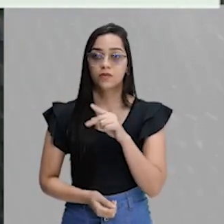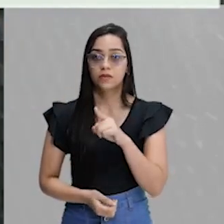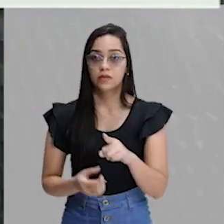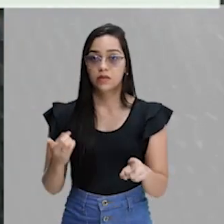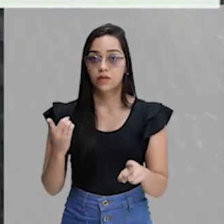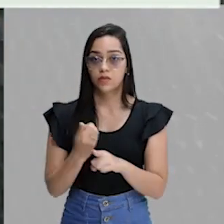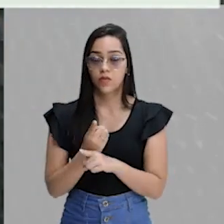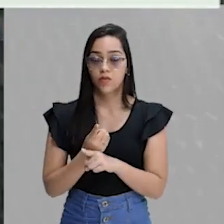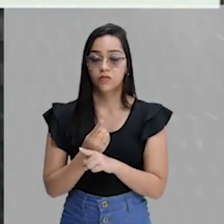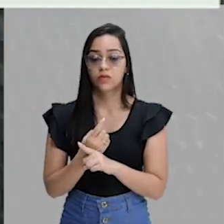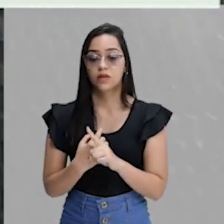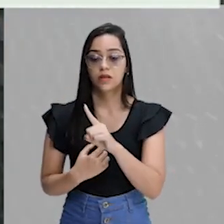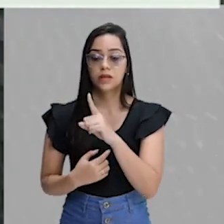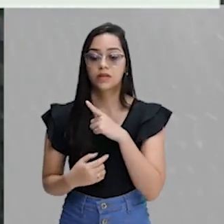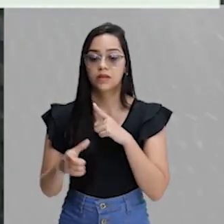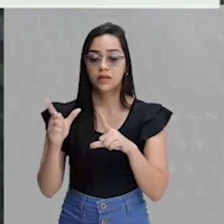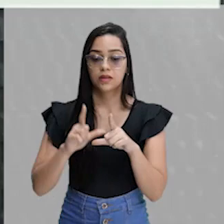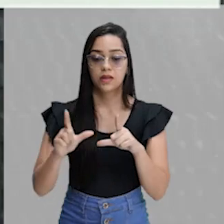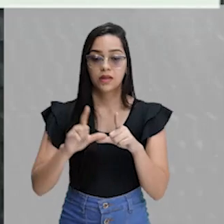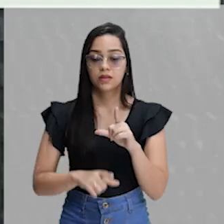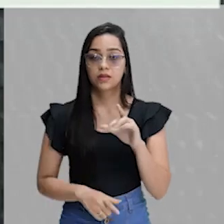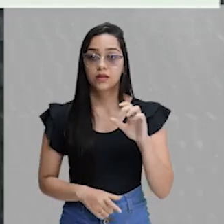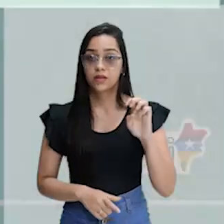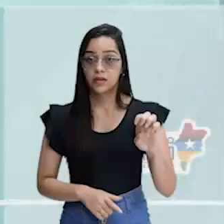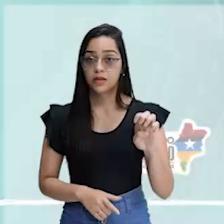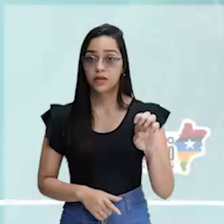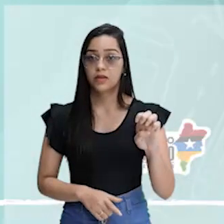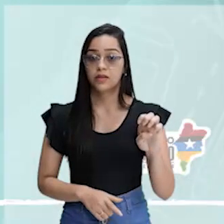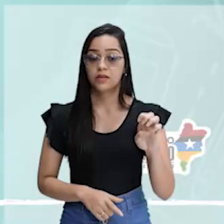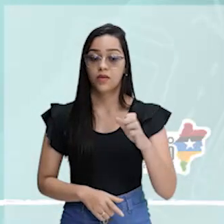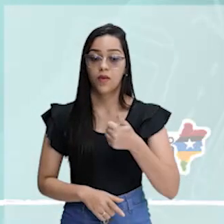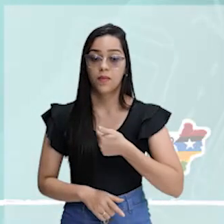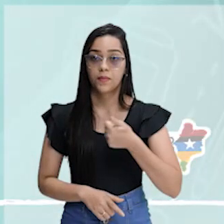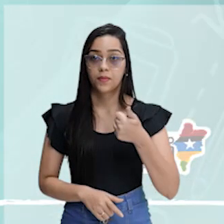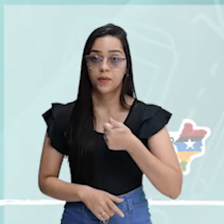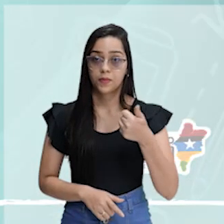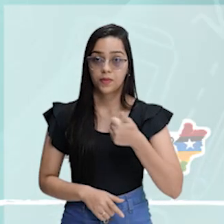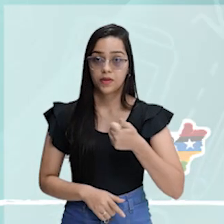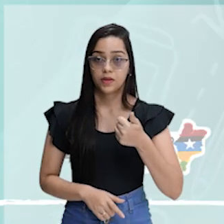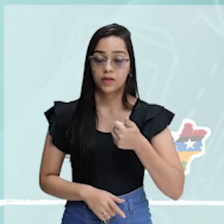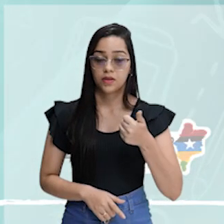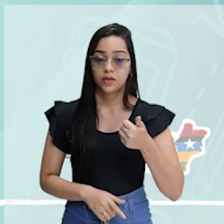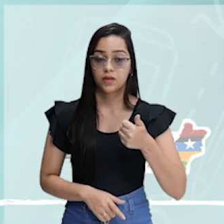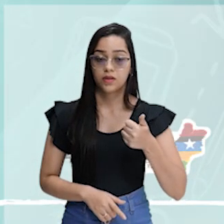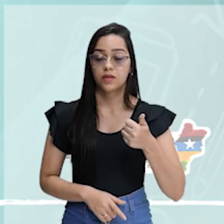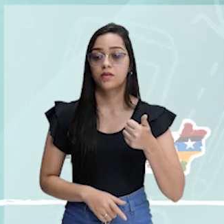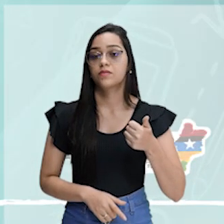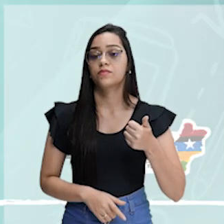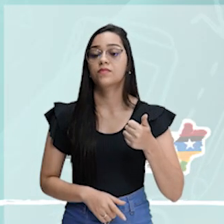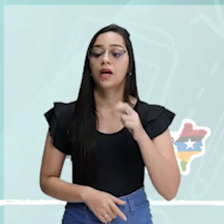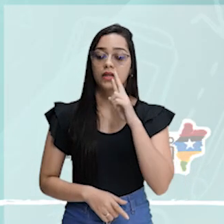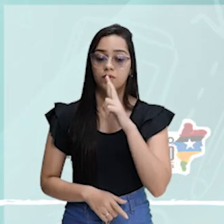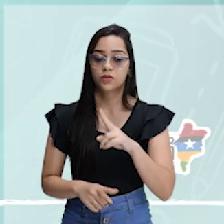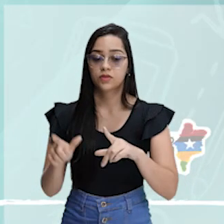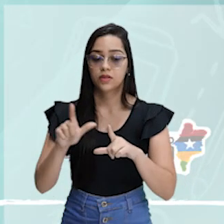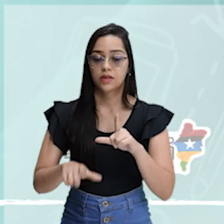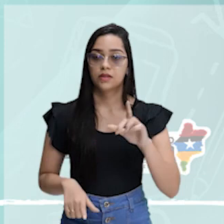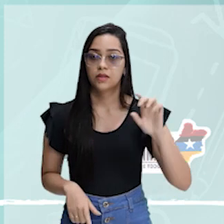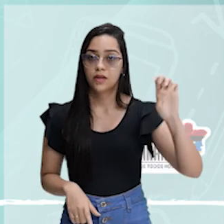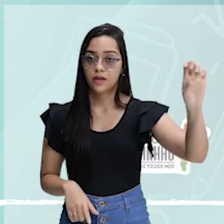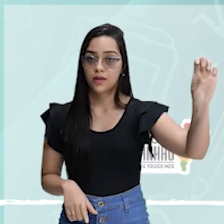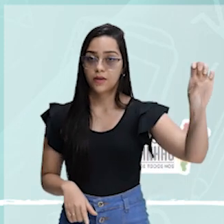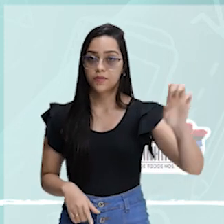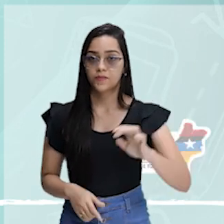você encontra lá na letra E. Então, primeira, né, questão 1, resposta à letra